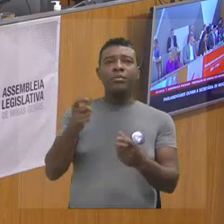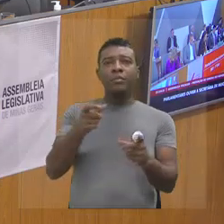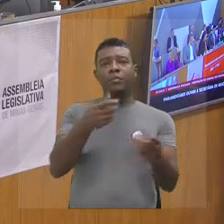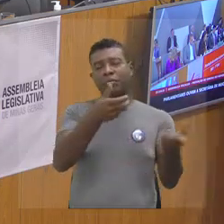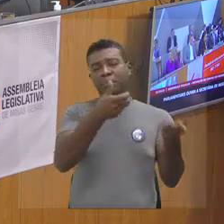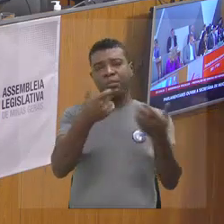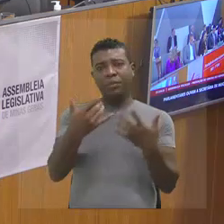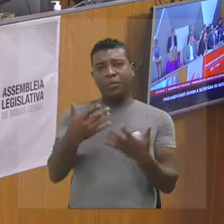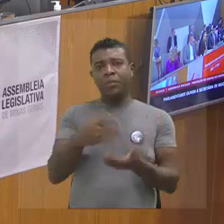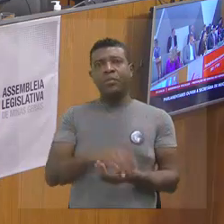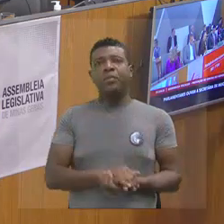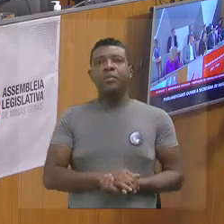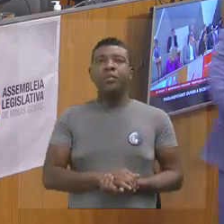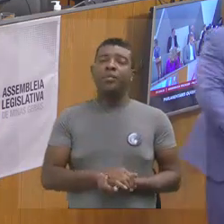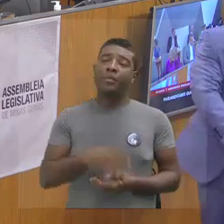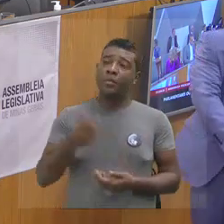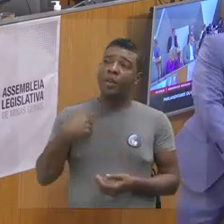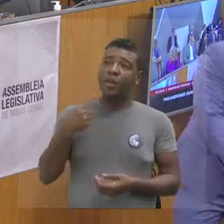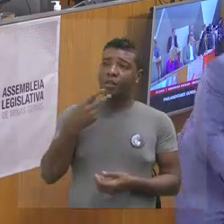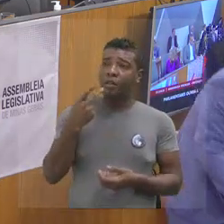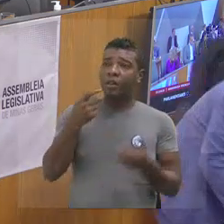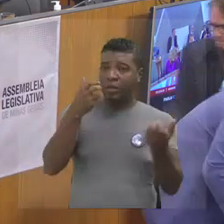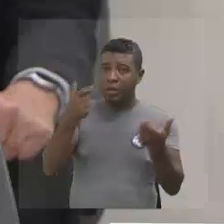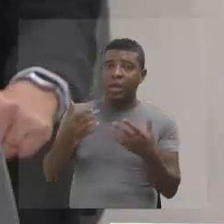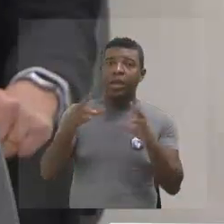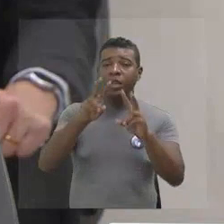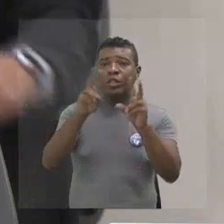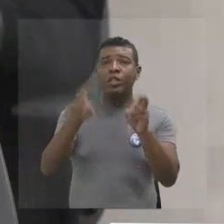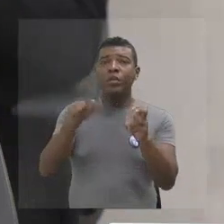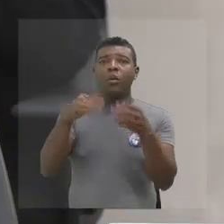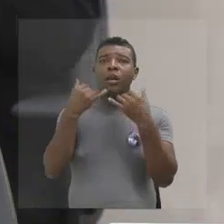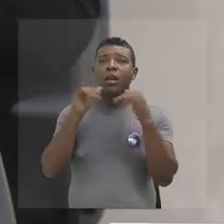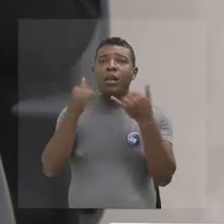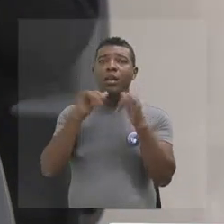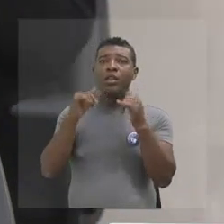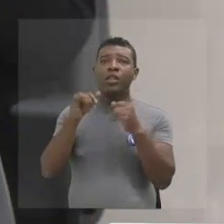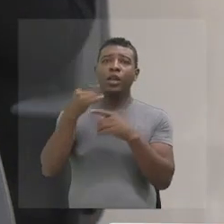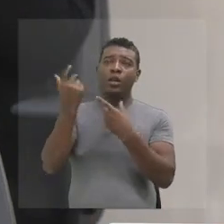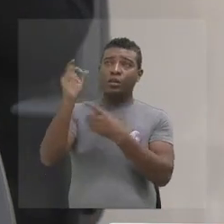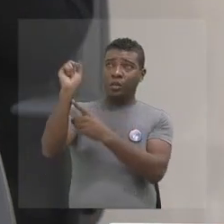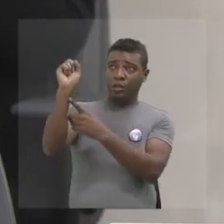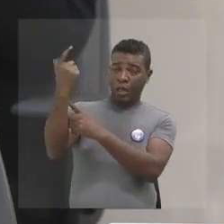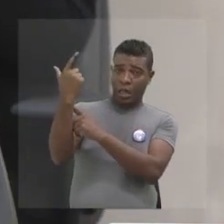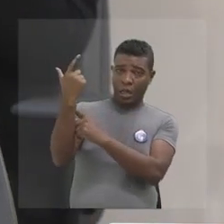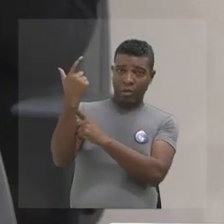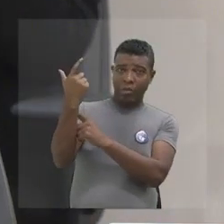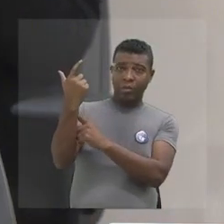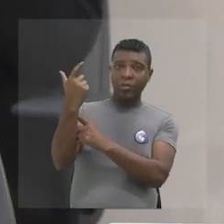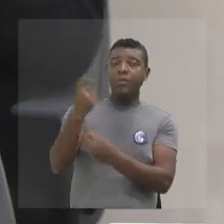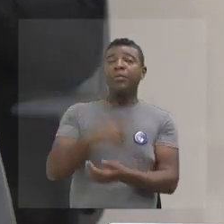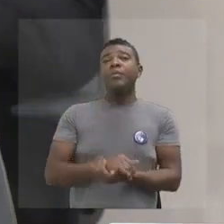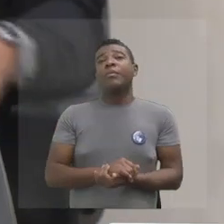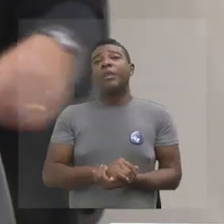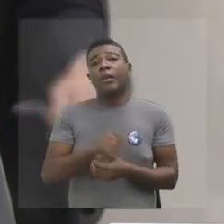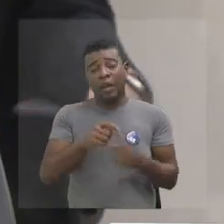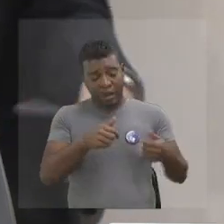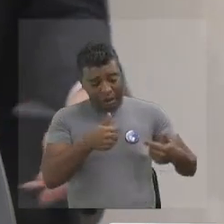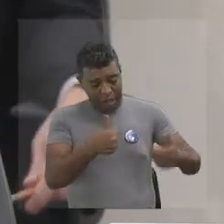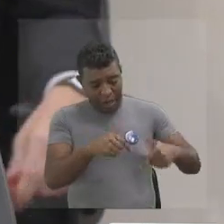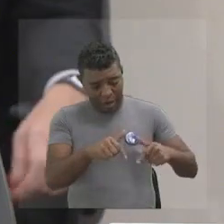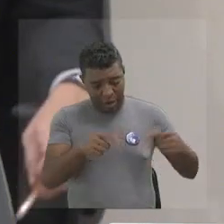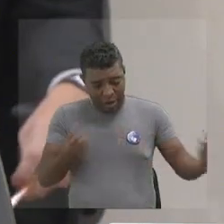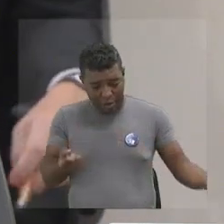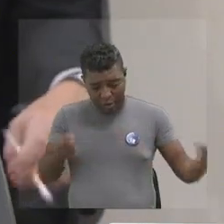abordar todos os pontos em relação à energia solar né como o senhor muito bem mencionou esse trabalho em conjunto com Assembleia